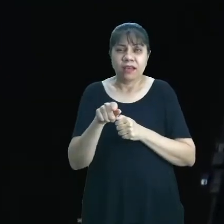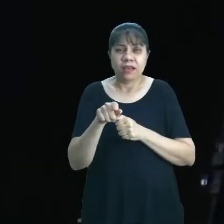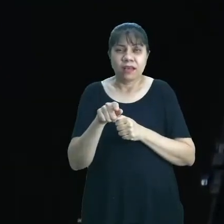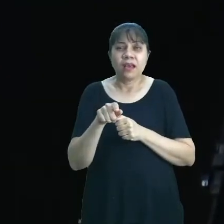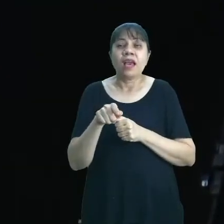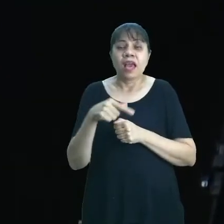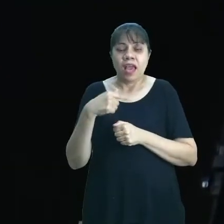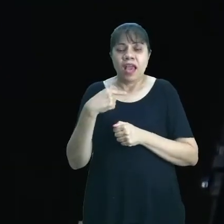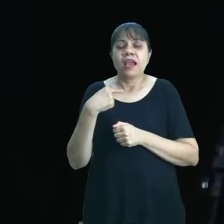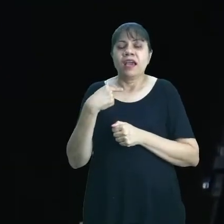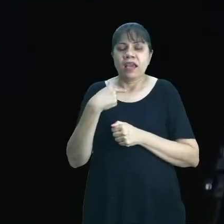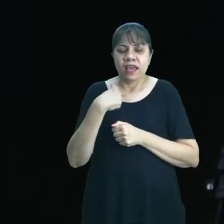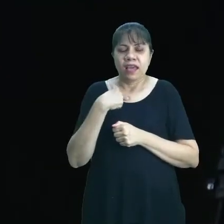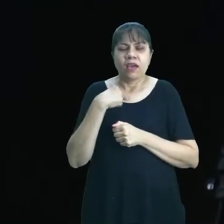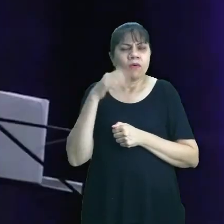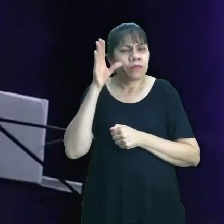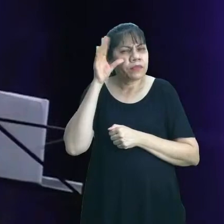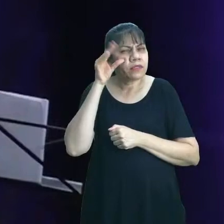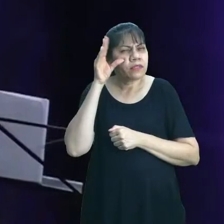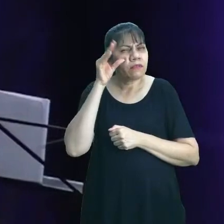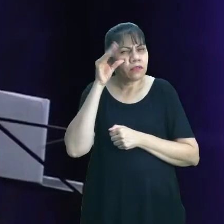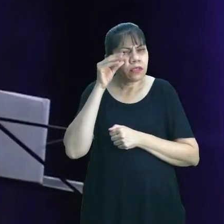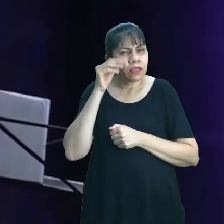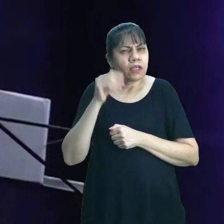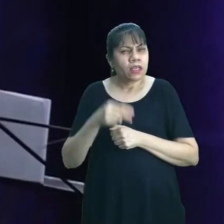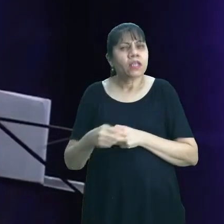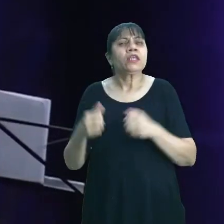namorar com aquela menina.